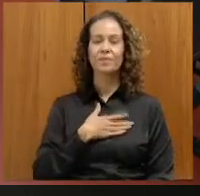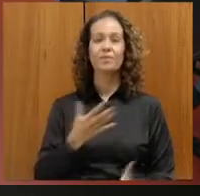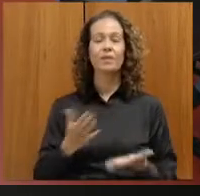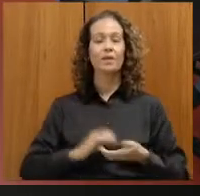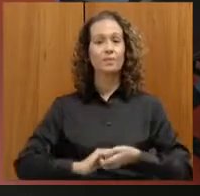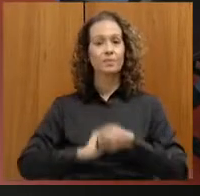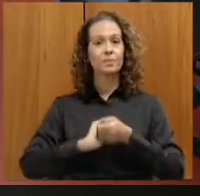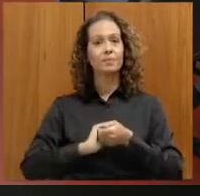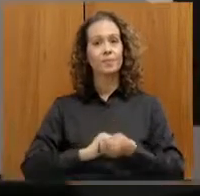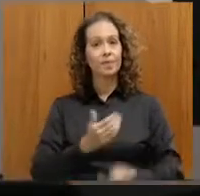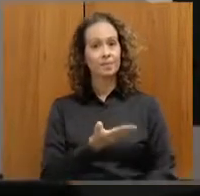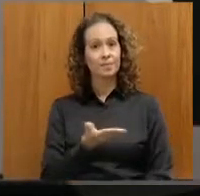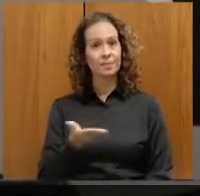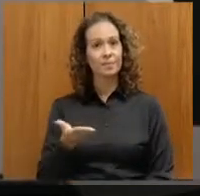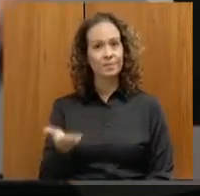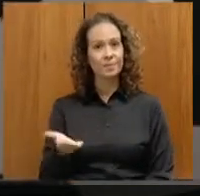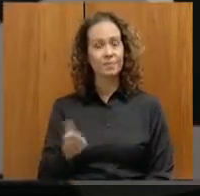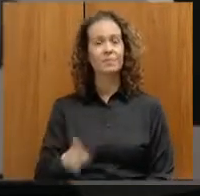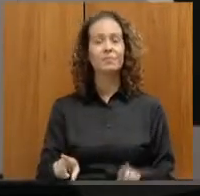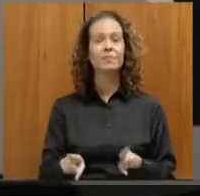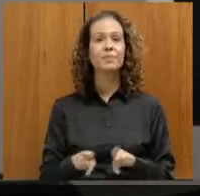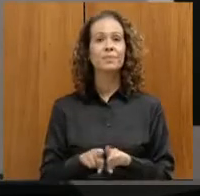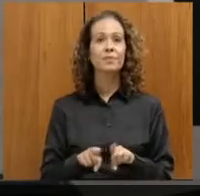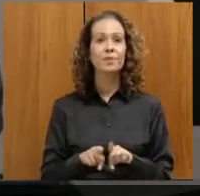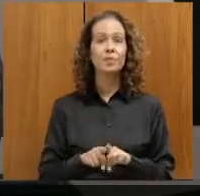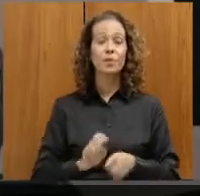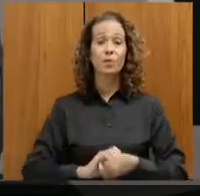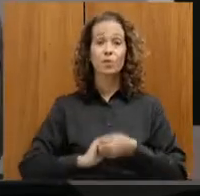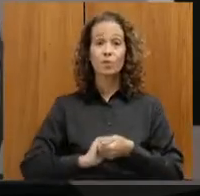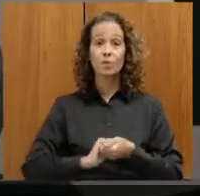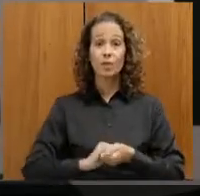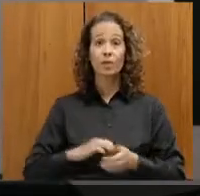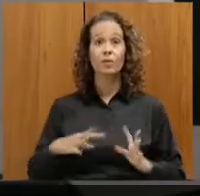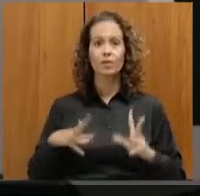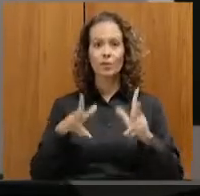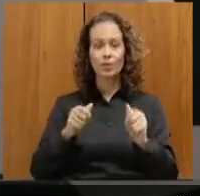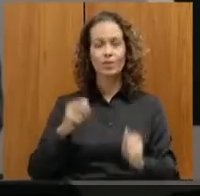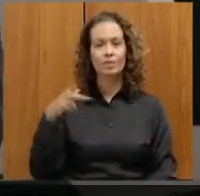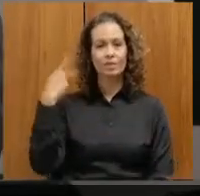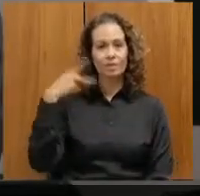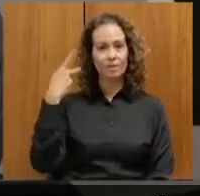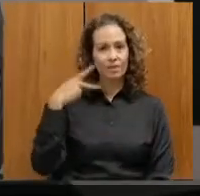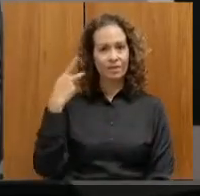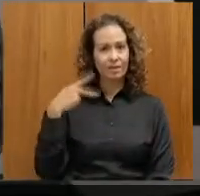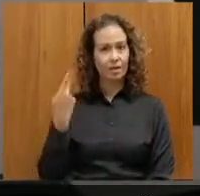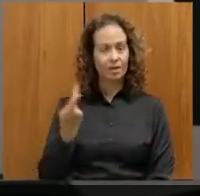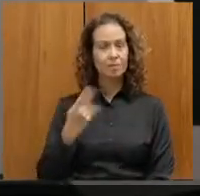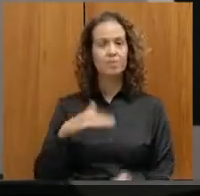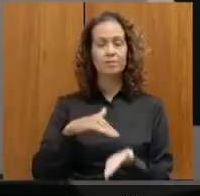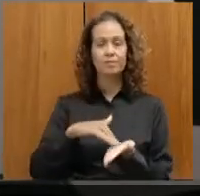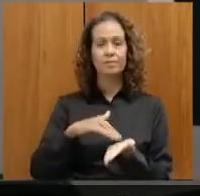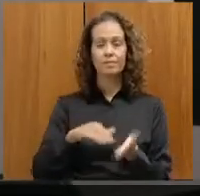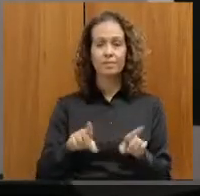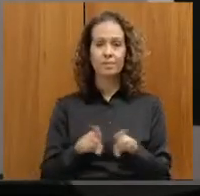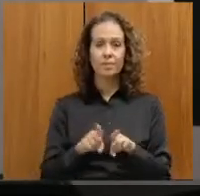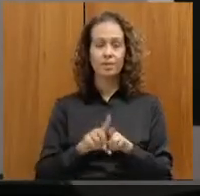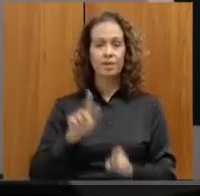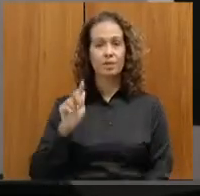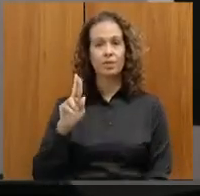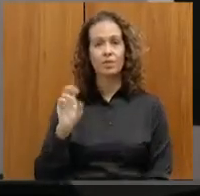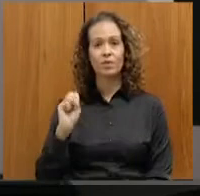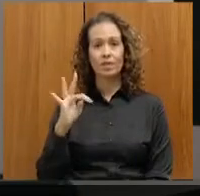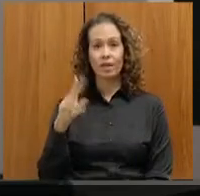cumprimentar a vossa excelência' e cumprimento a vossa excelência' cumprimento a todos os parlamentares extensiva ao secretário Gustavo